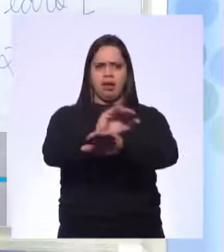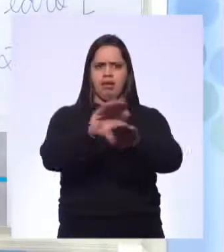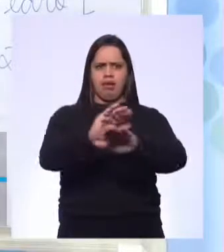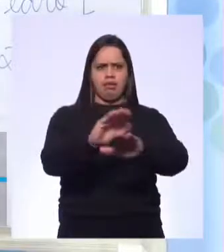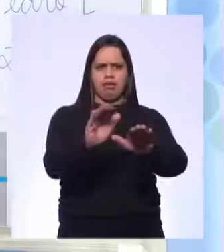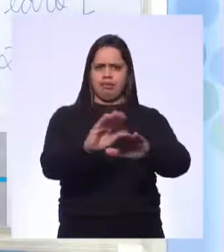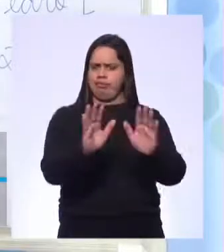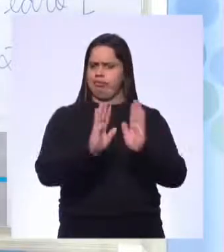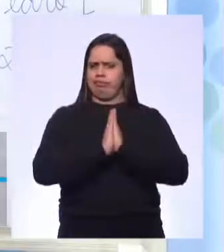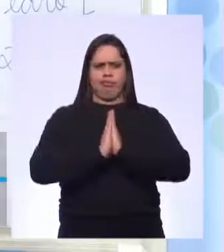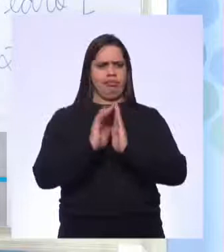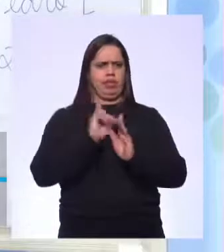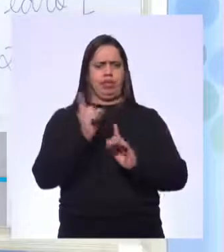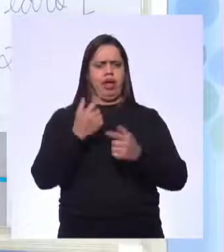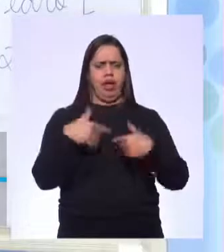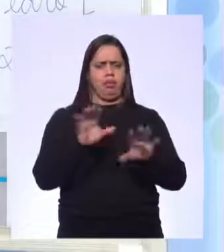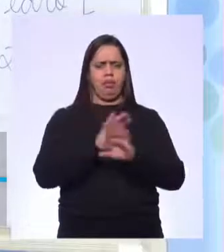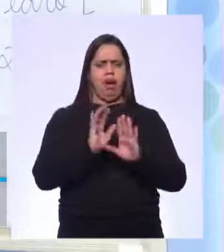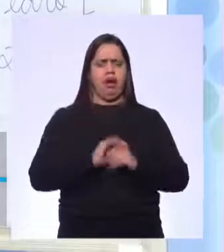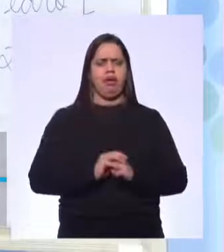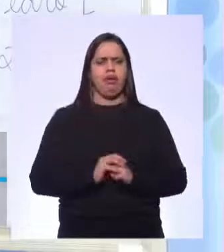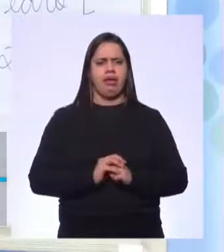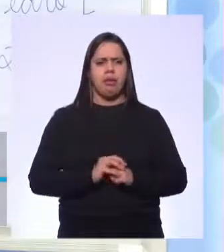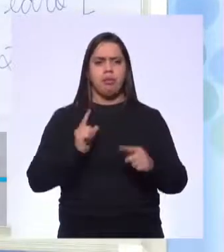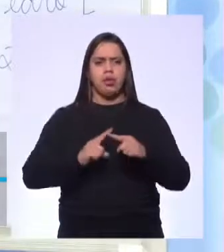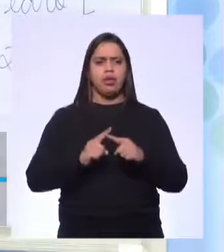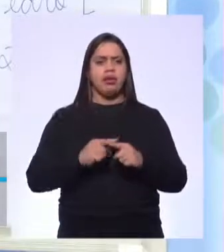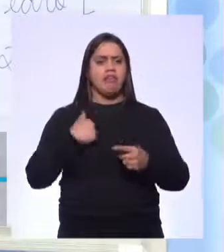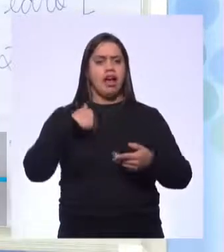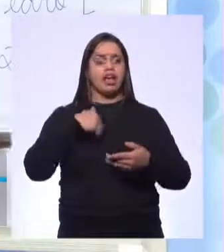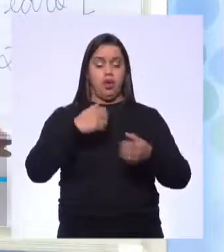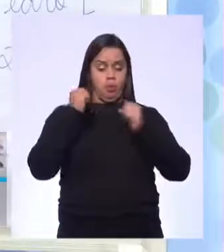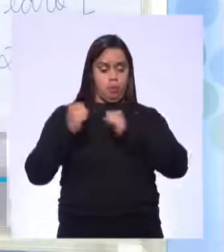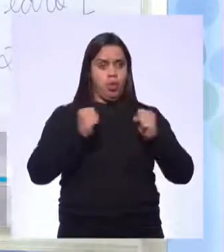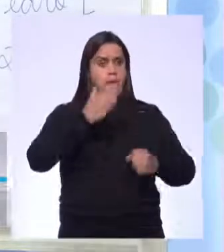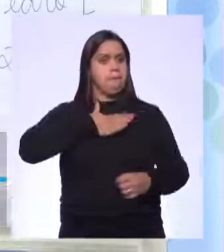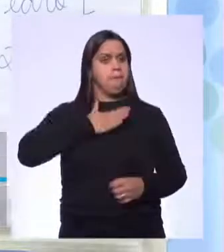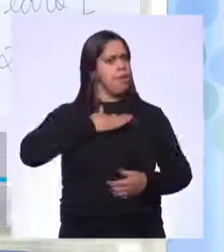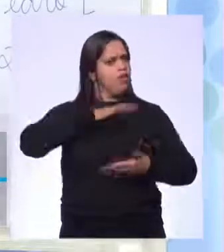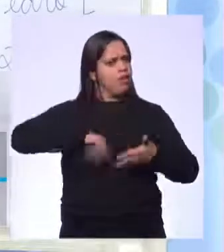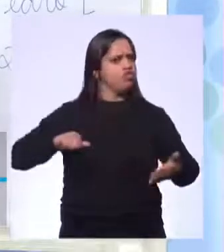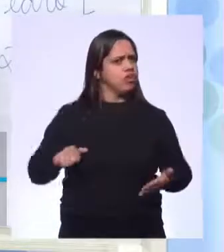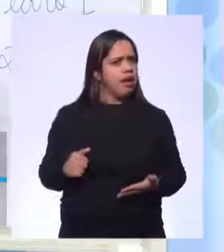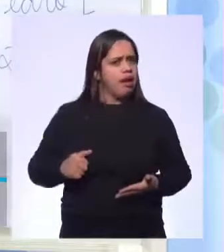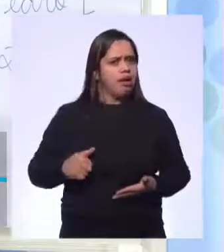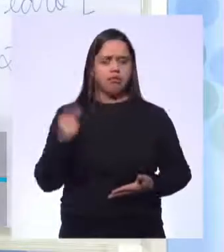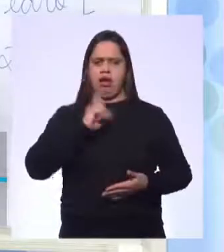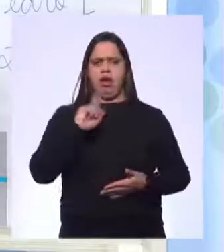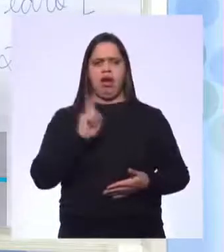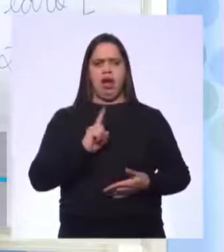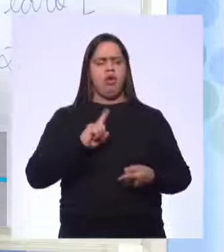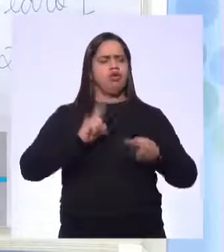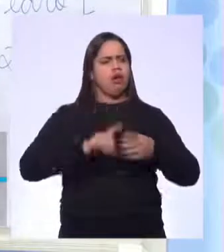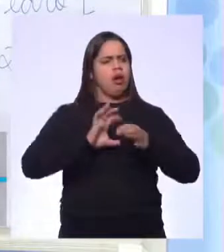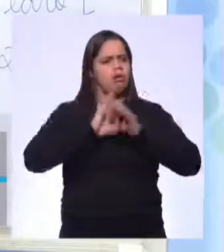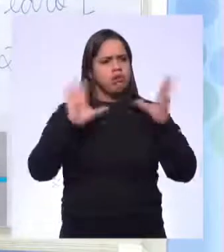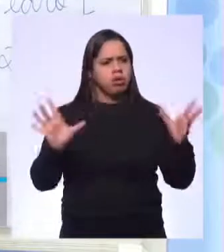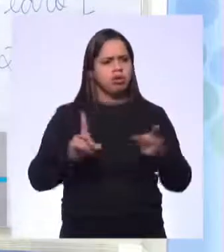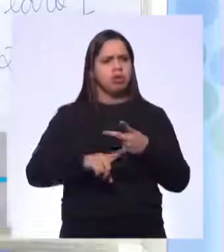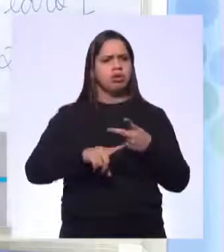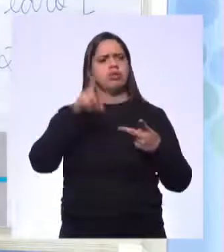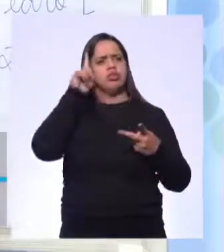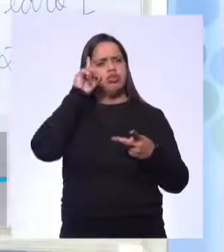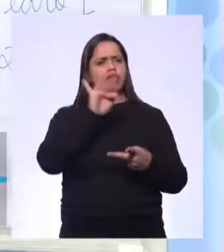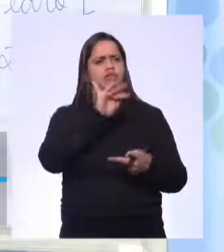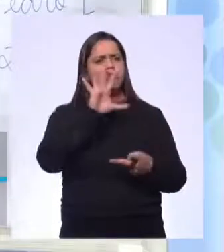Vocês estão fazendo aí uma Constituição que vai tirar o meu poder. Poxa, depois de tudo, proclamei a independência, dia do fico,